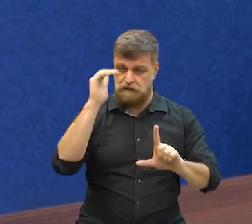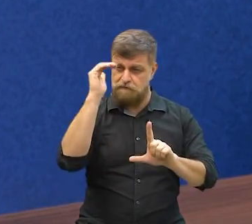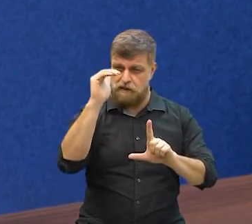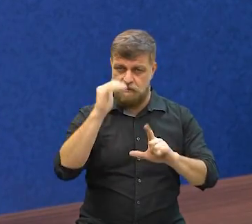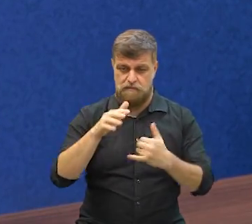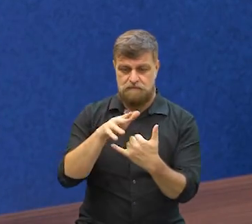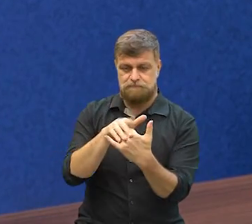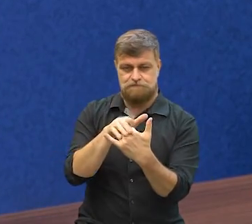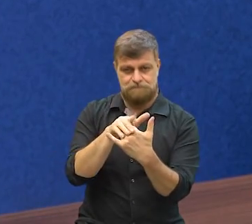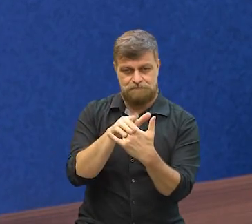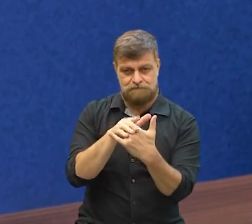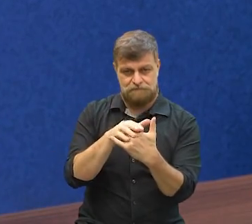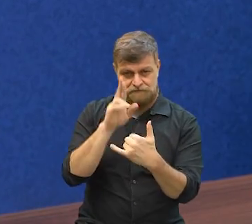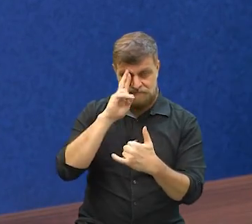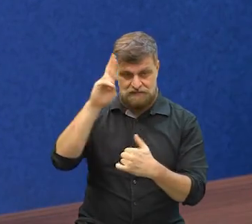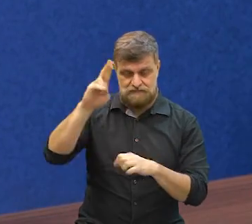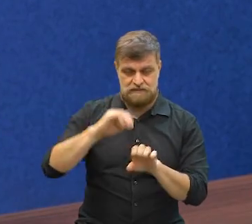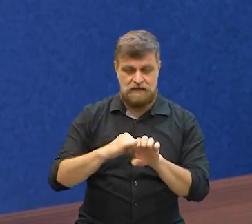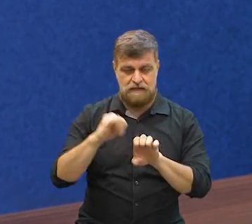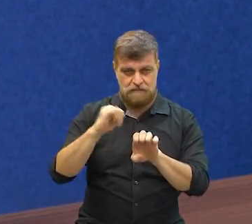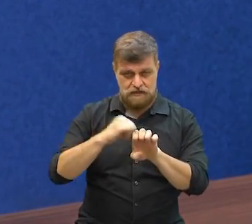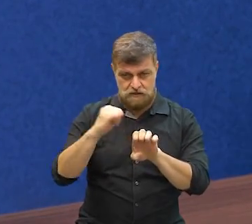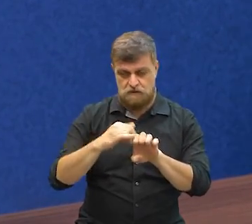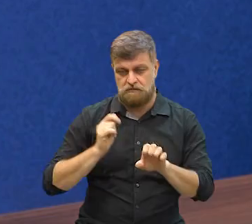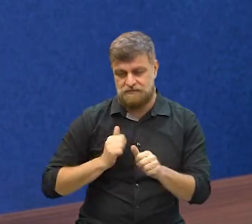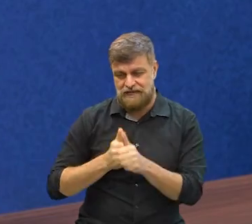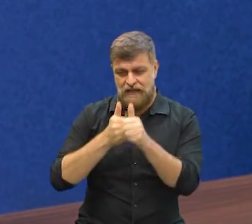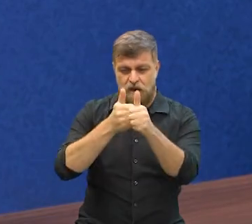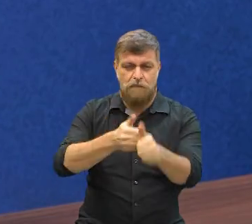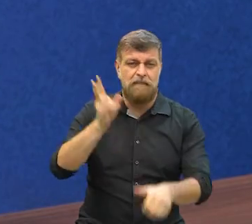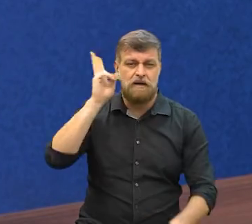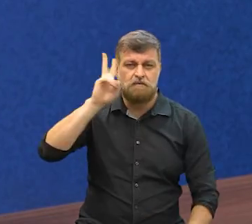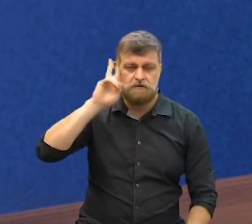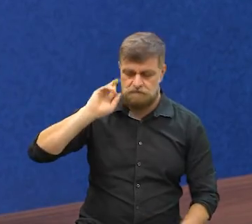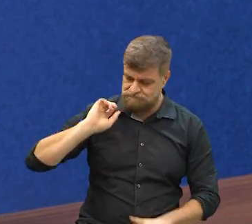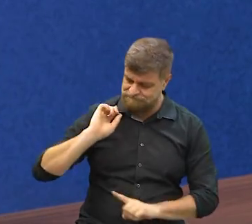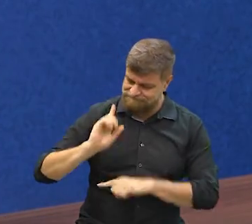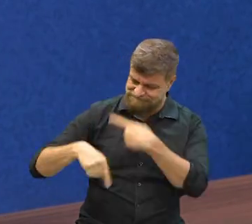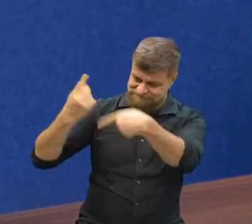na playlist do Ser Empreendedor, acompanha